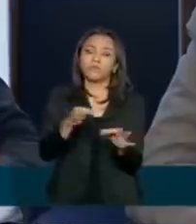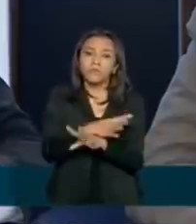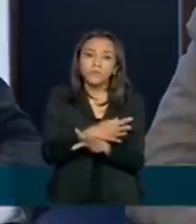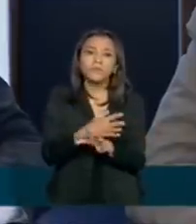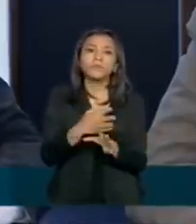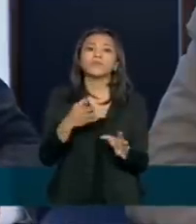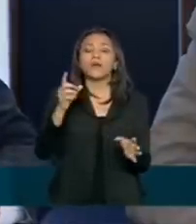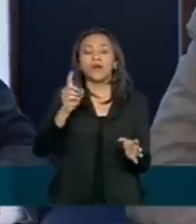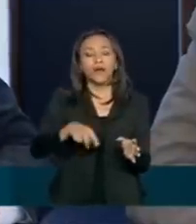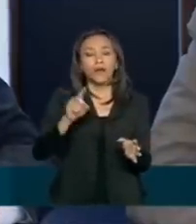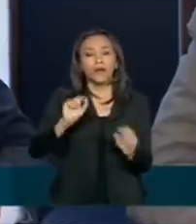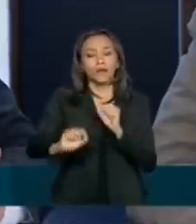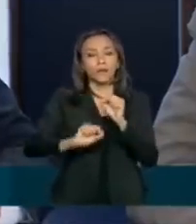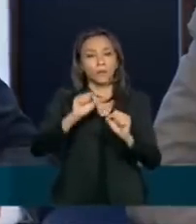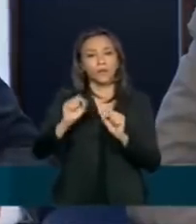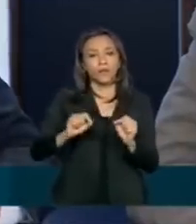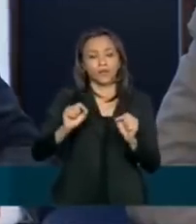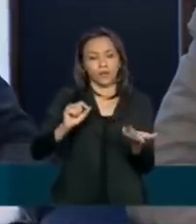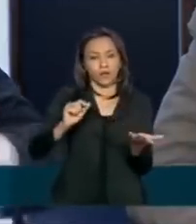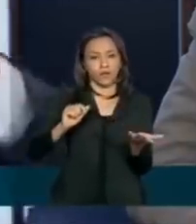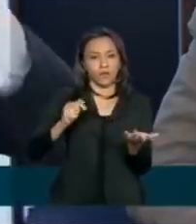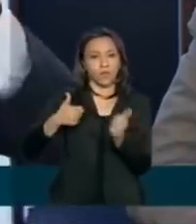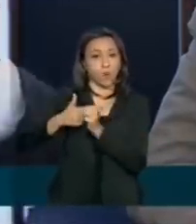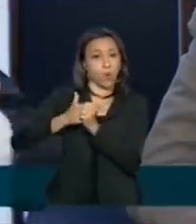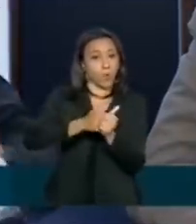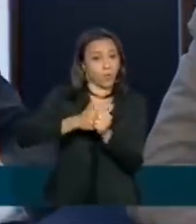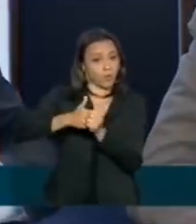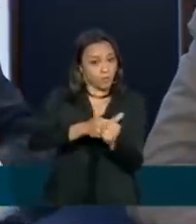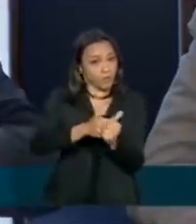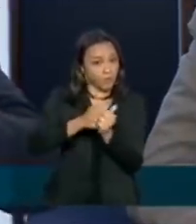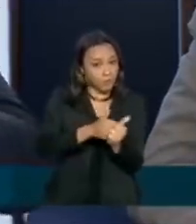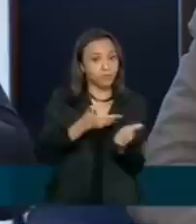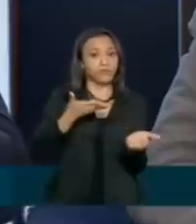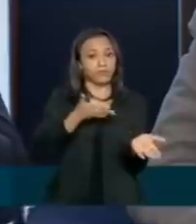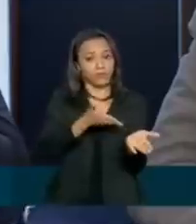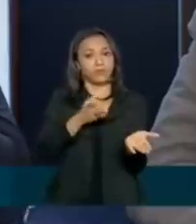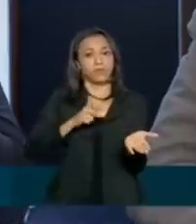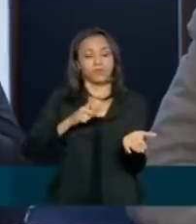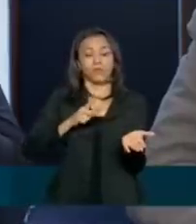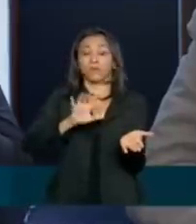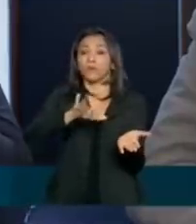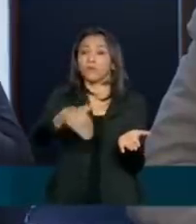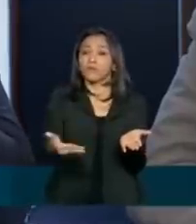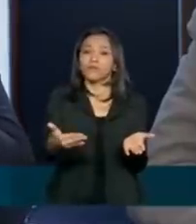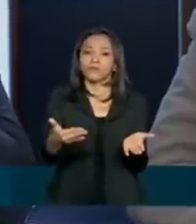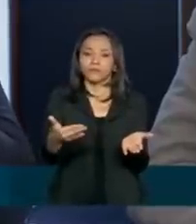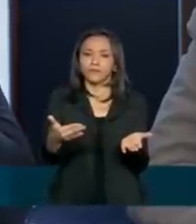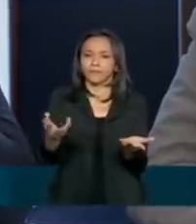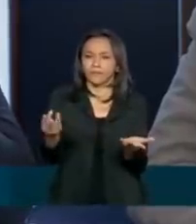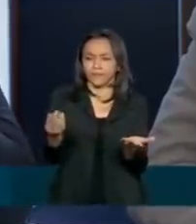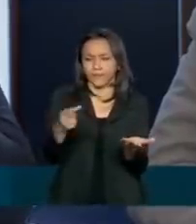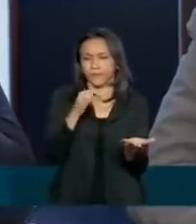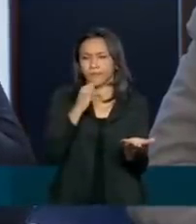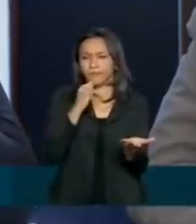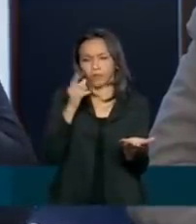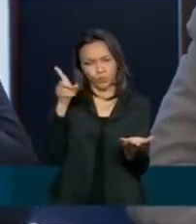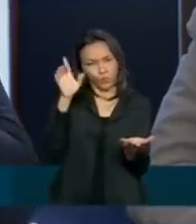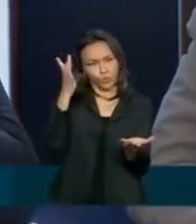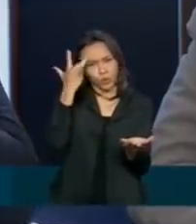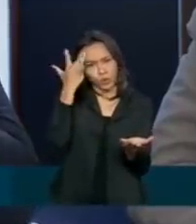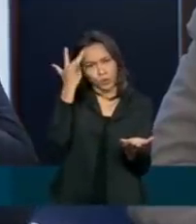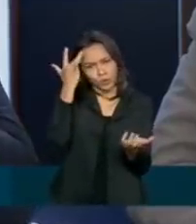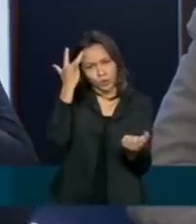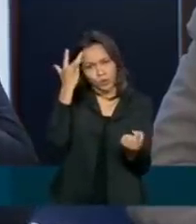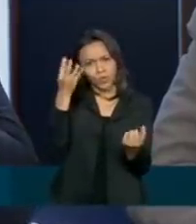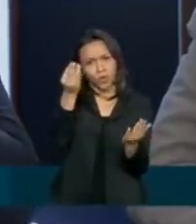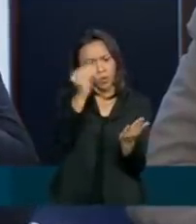de vigilância sanitária. Ele é registrado. Quando você bota no cálculo diário, você vê que